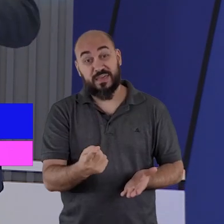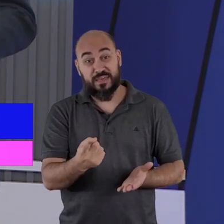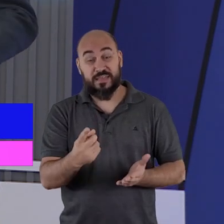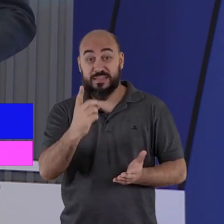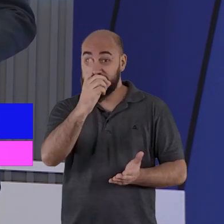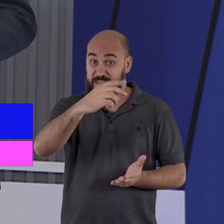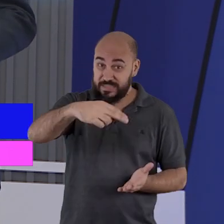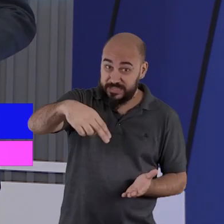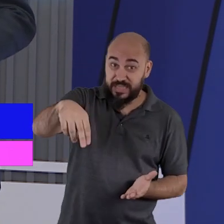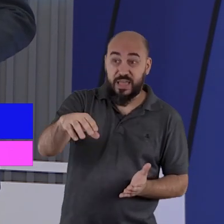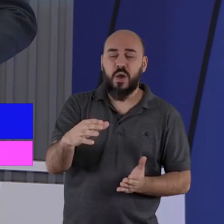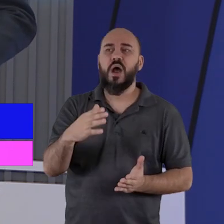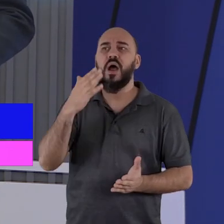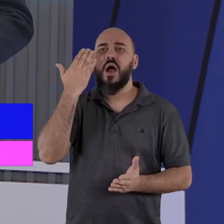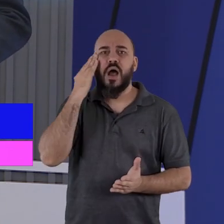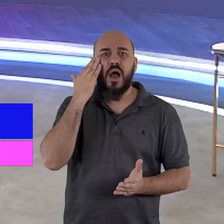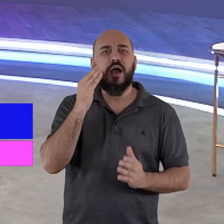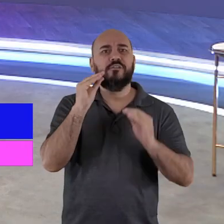sentido à visão.